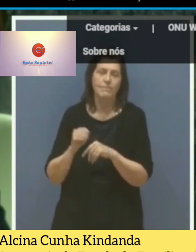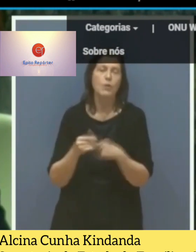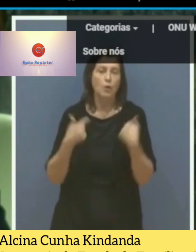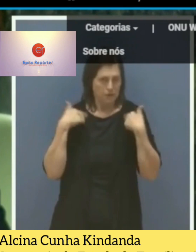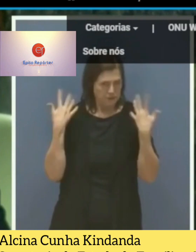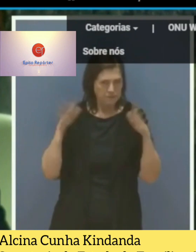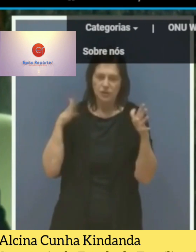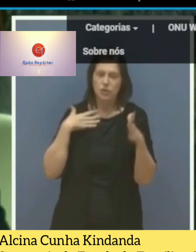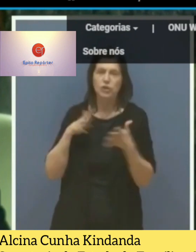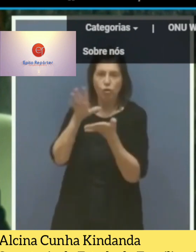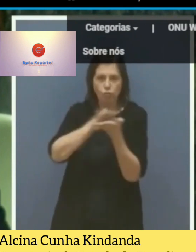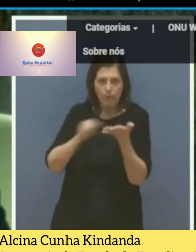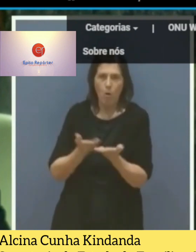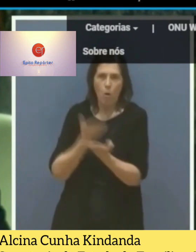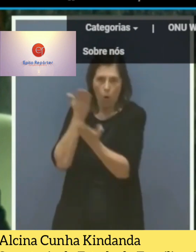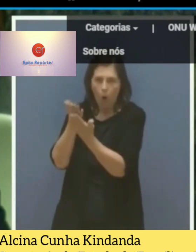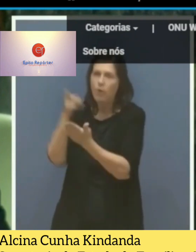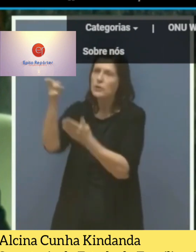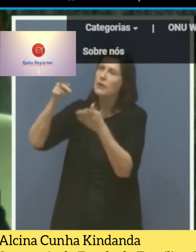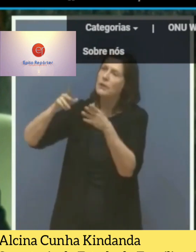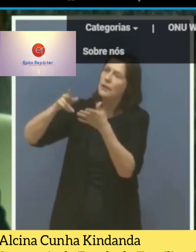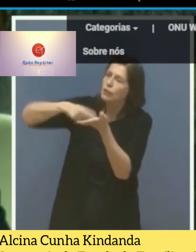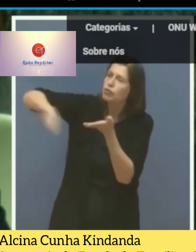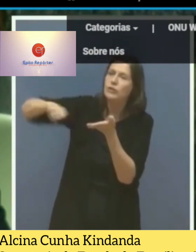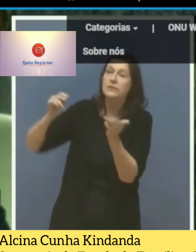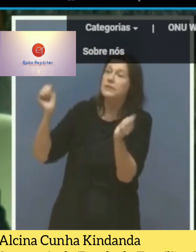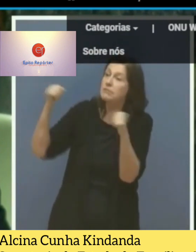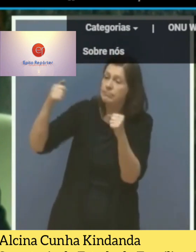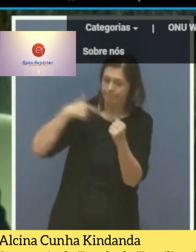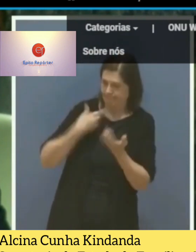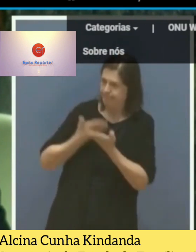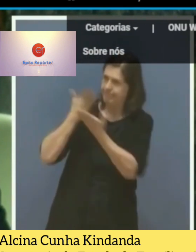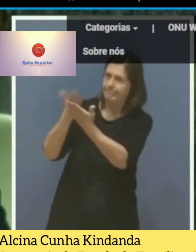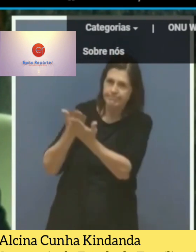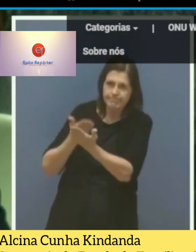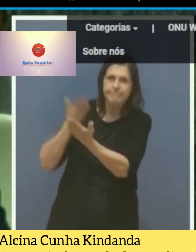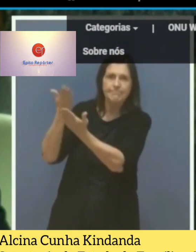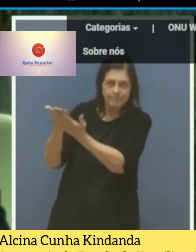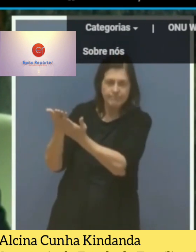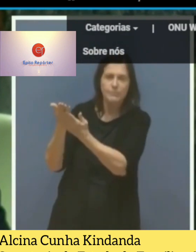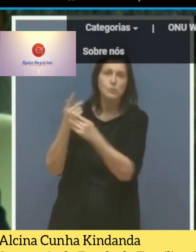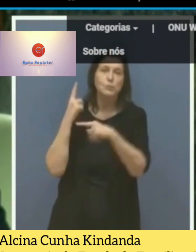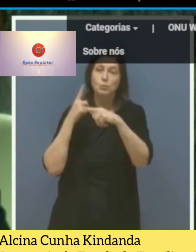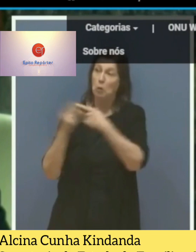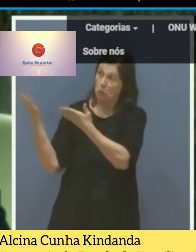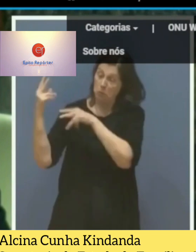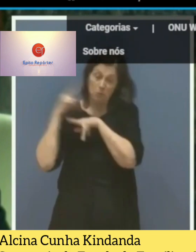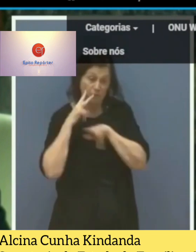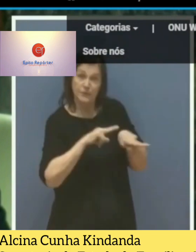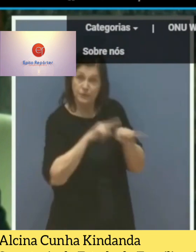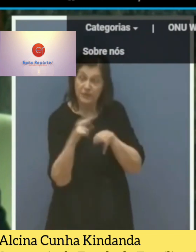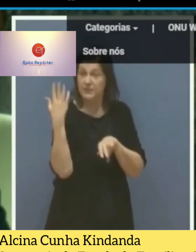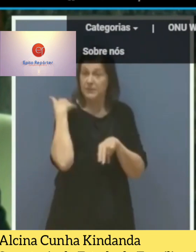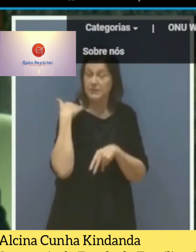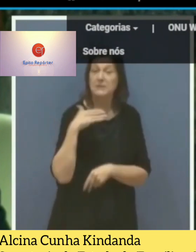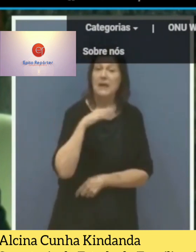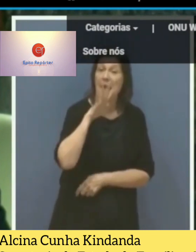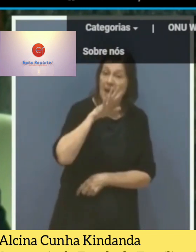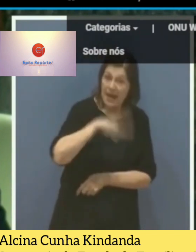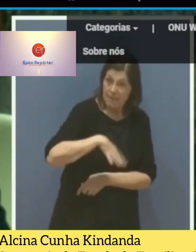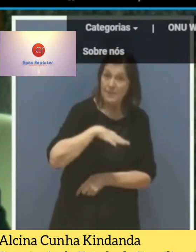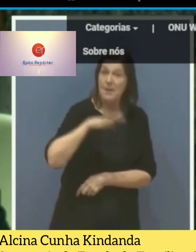e temas recebido visitas mecanismos especiais a título de exemplo é abrir mais de 2022